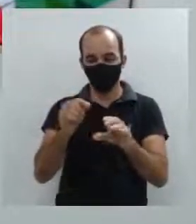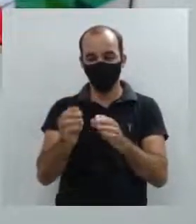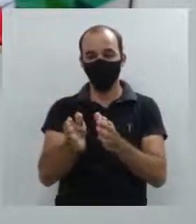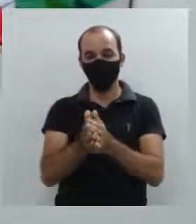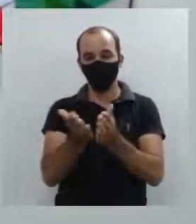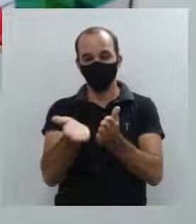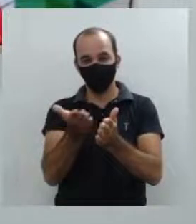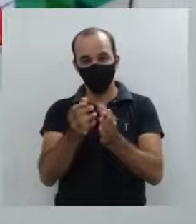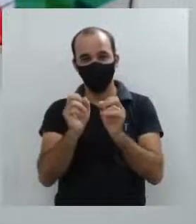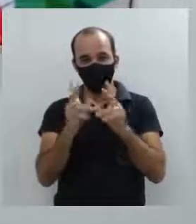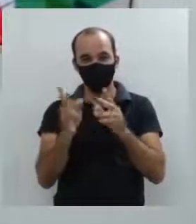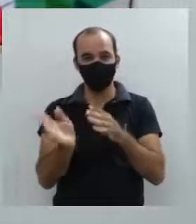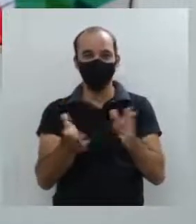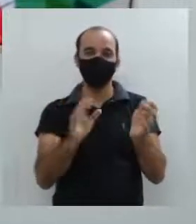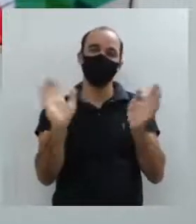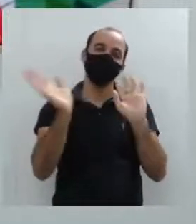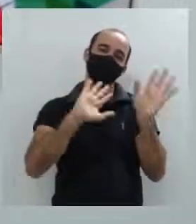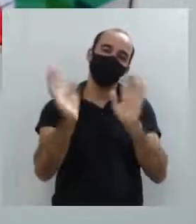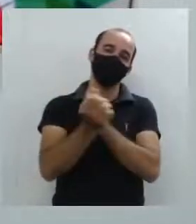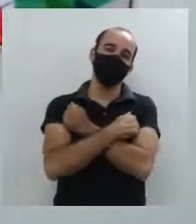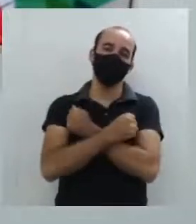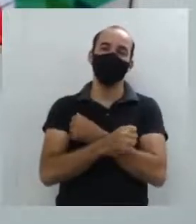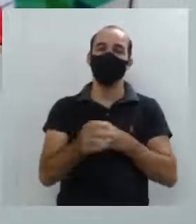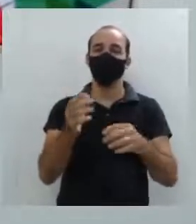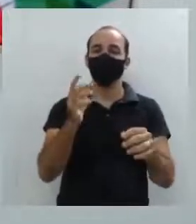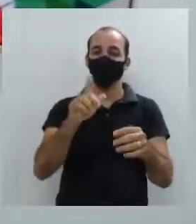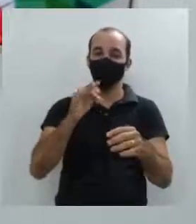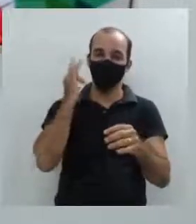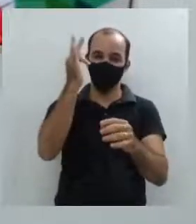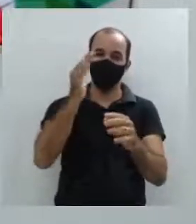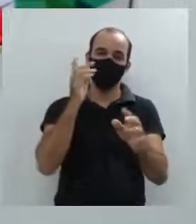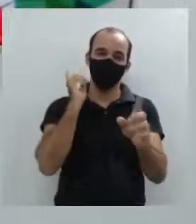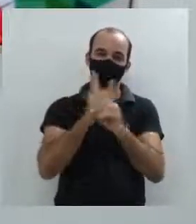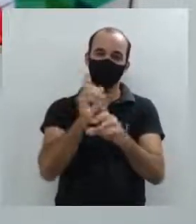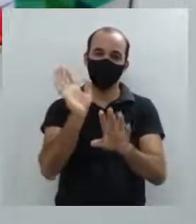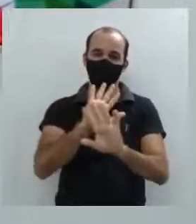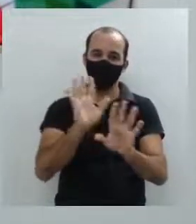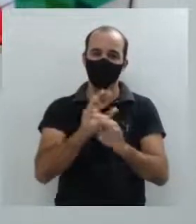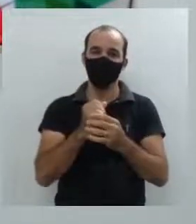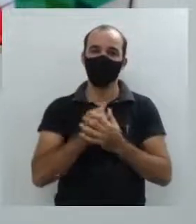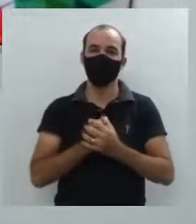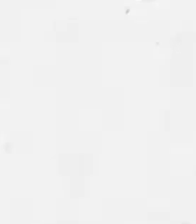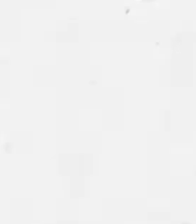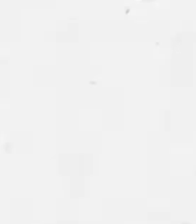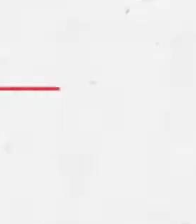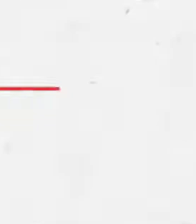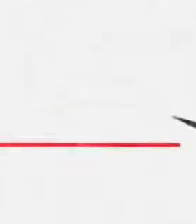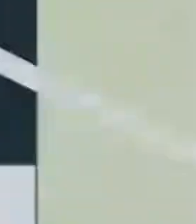especial, tá bom? Um abraço, galera, até a nossa próxima aula. Tchau!